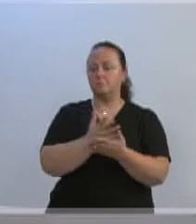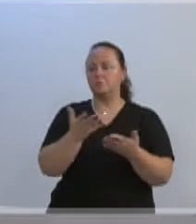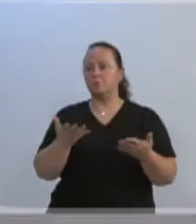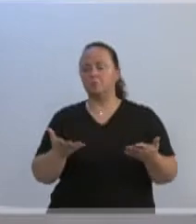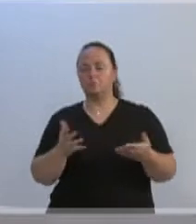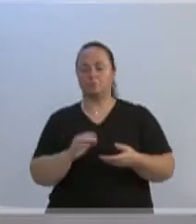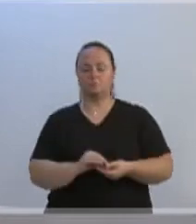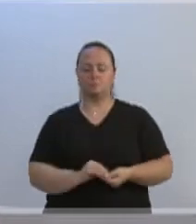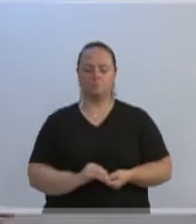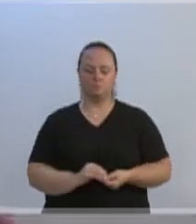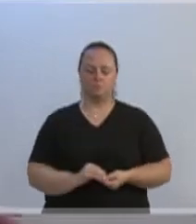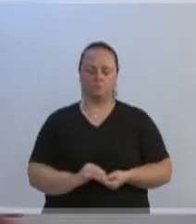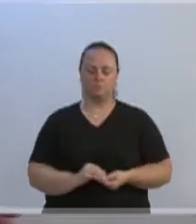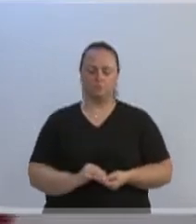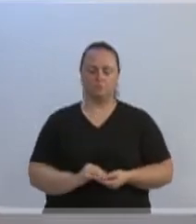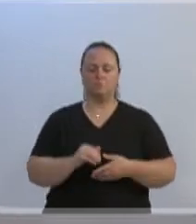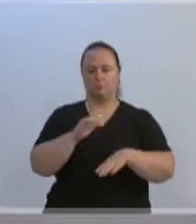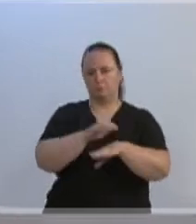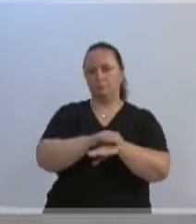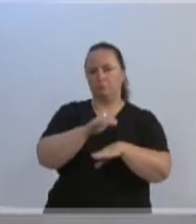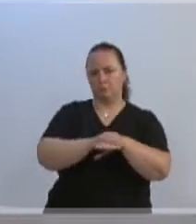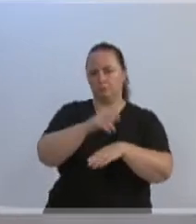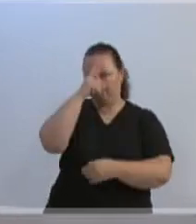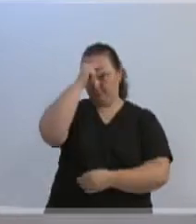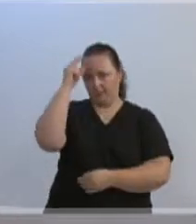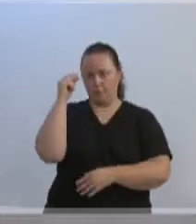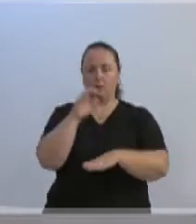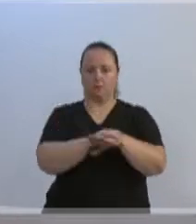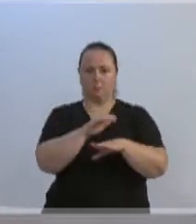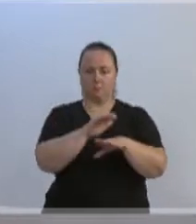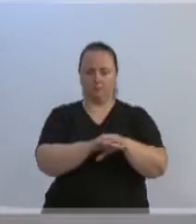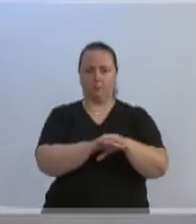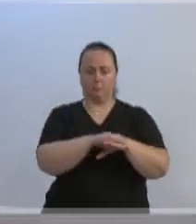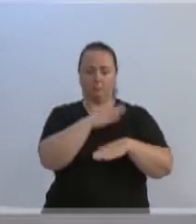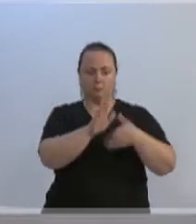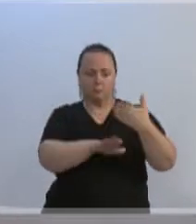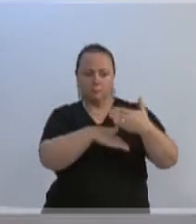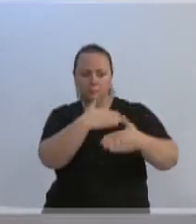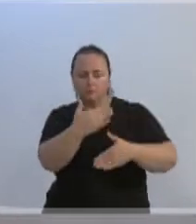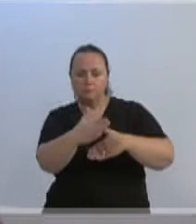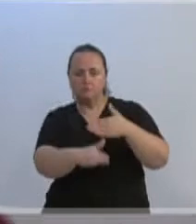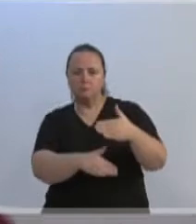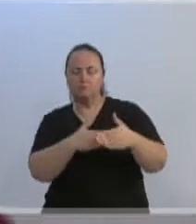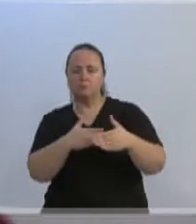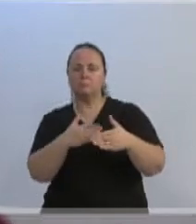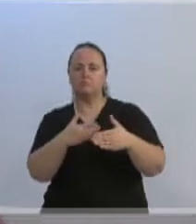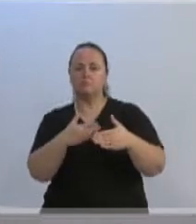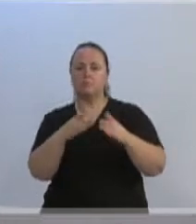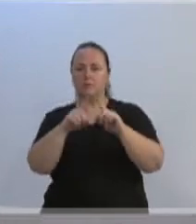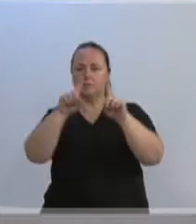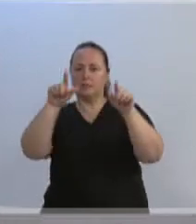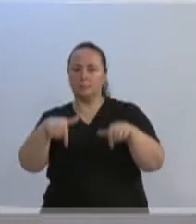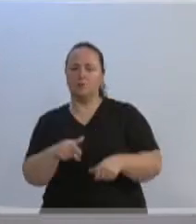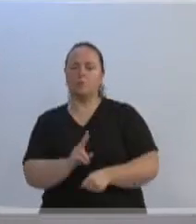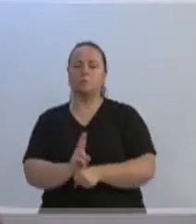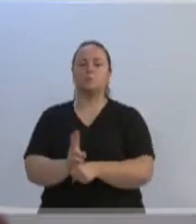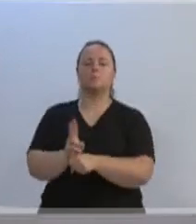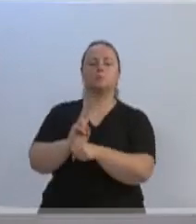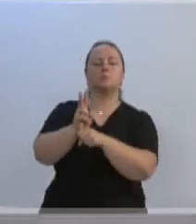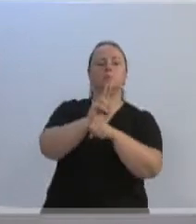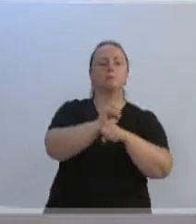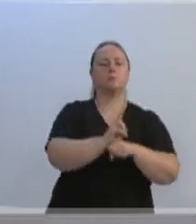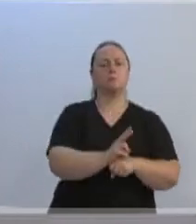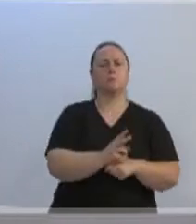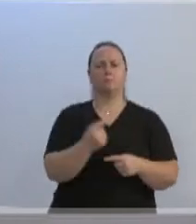o executor o a prefeitura executou do processo e os mesmo vão fiscalizar como